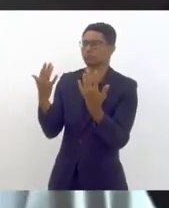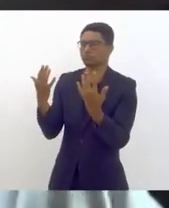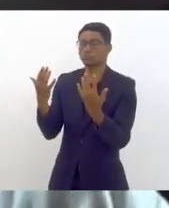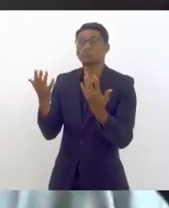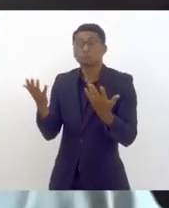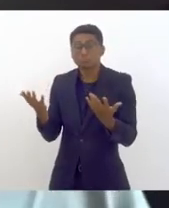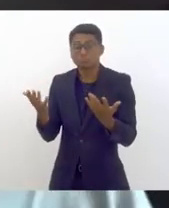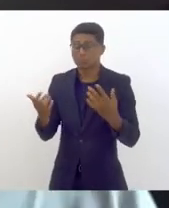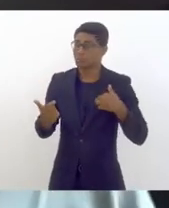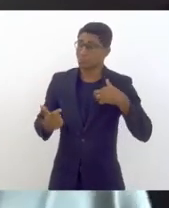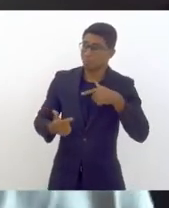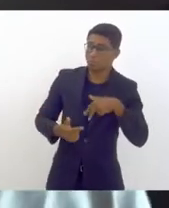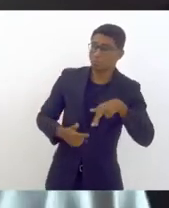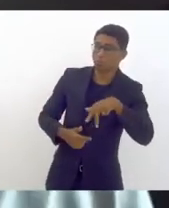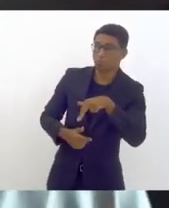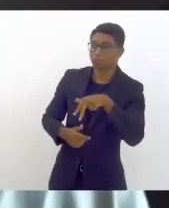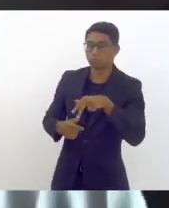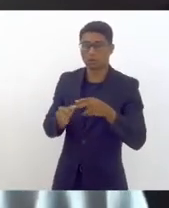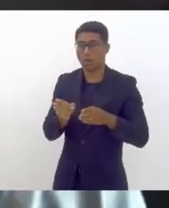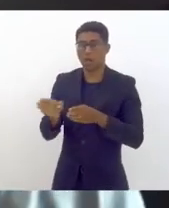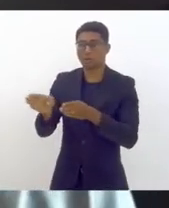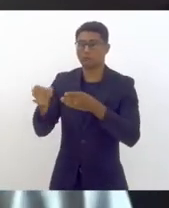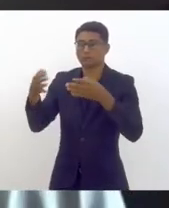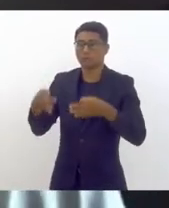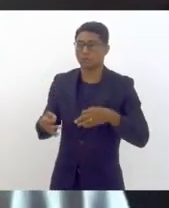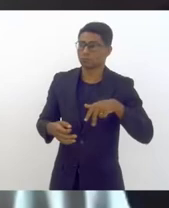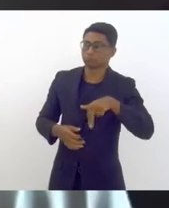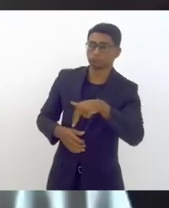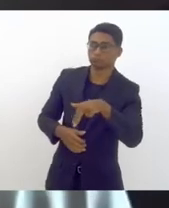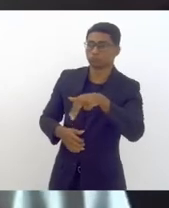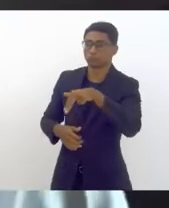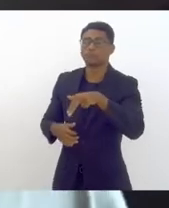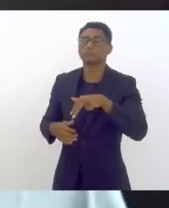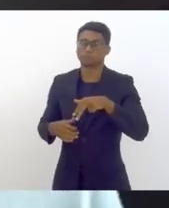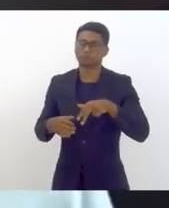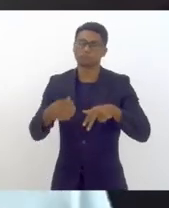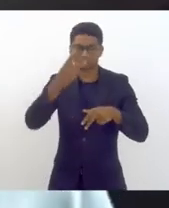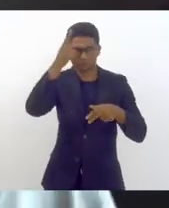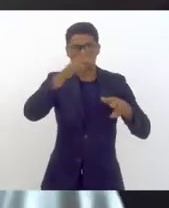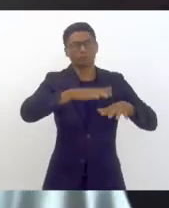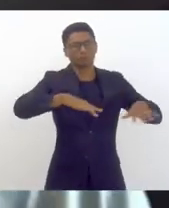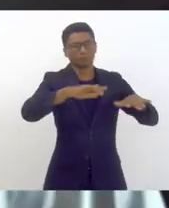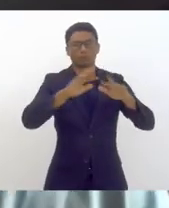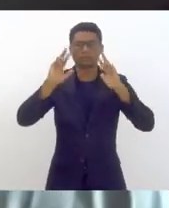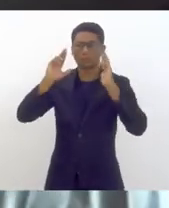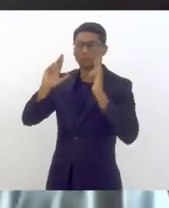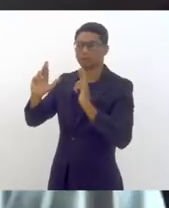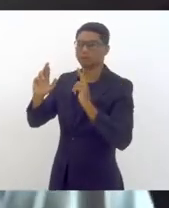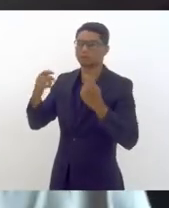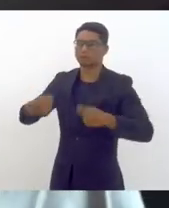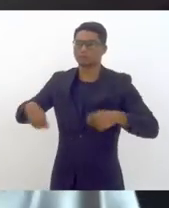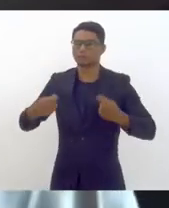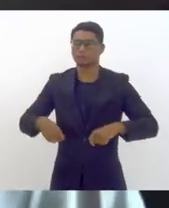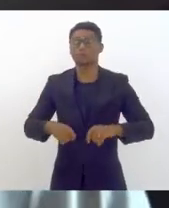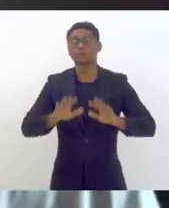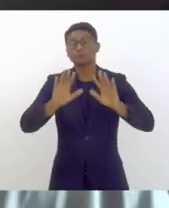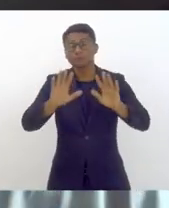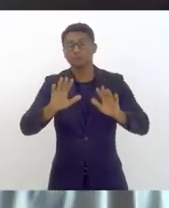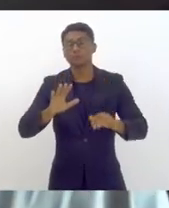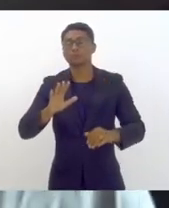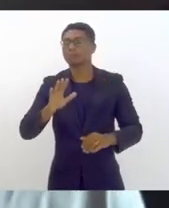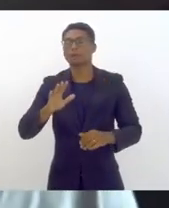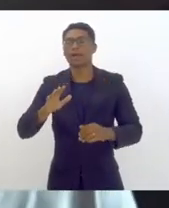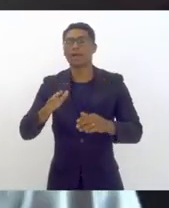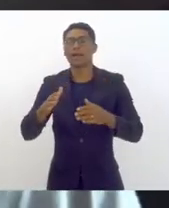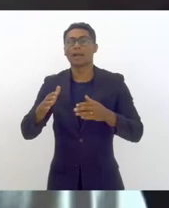não e isso precisa ser respeitado pelos usuários também. Mas é então este pacto de acesso livre